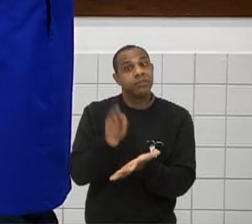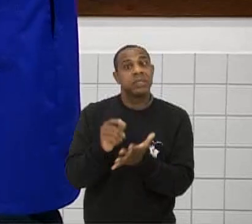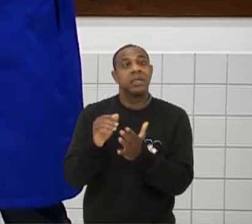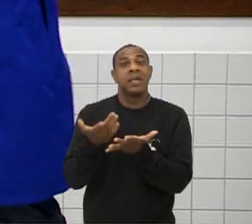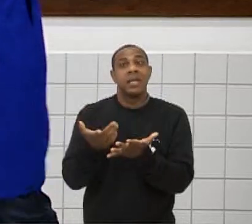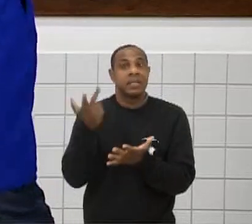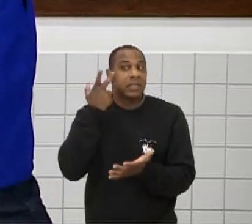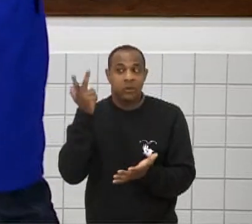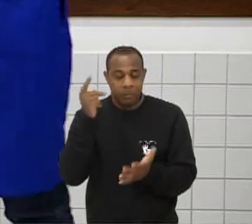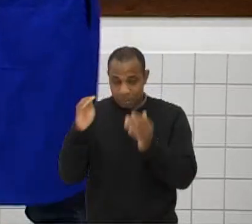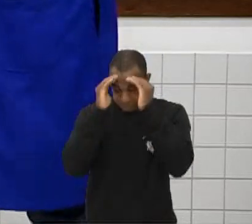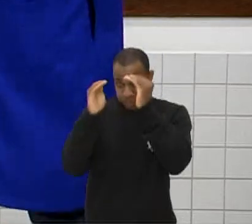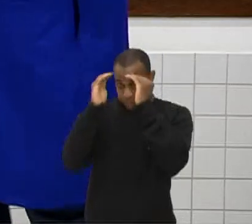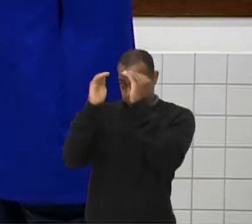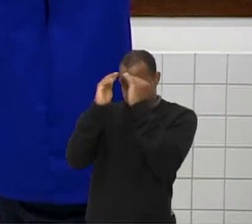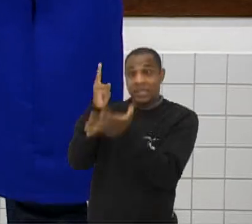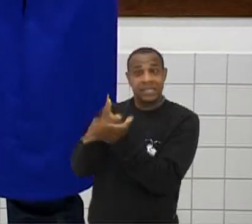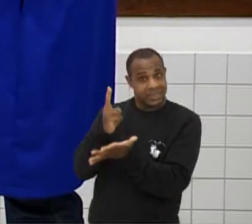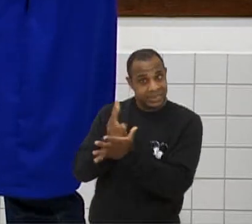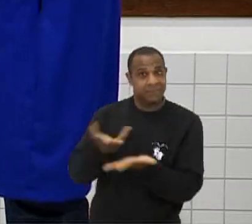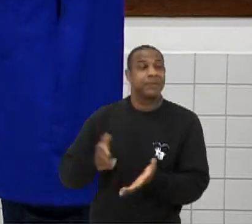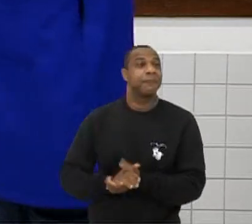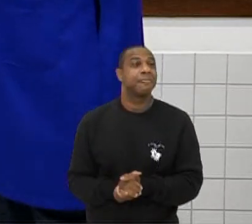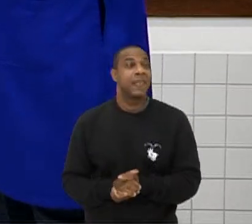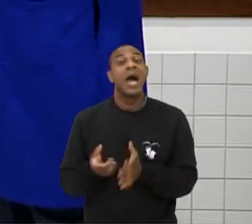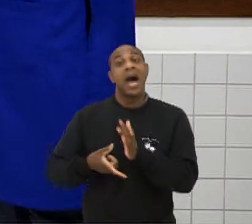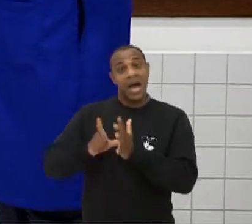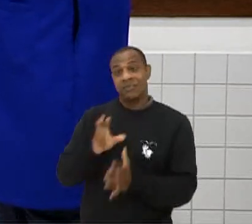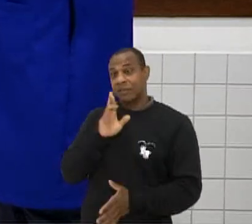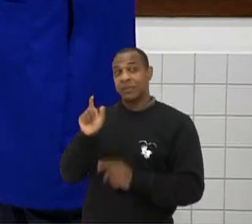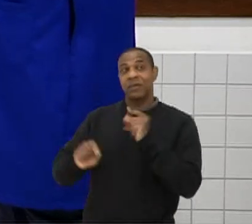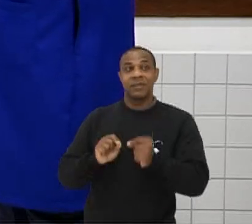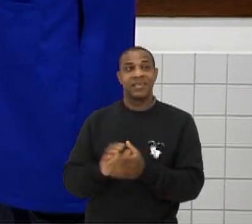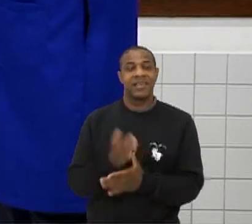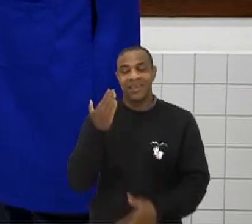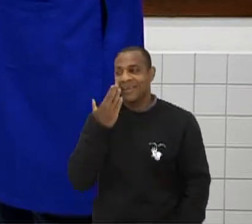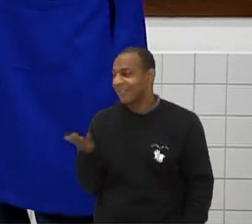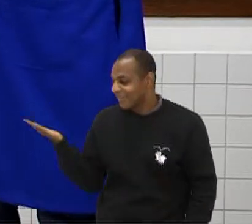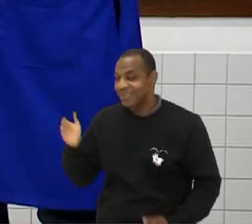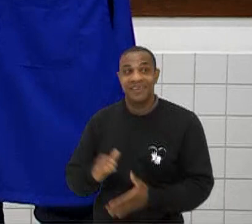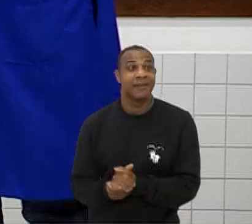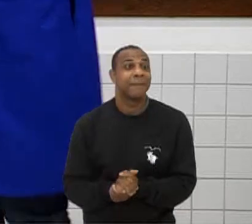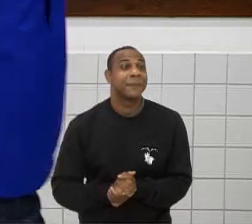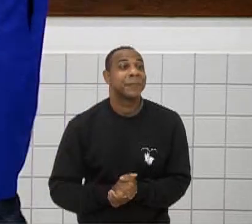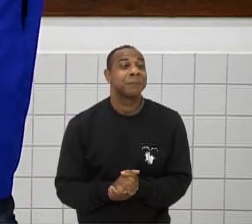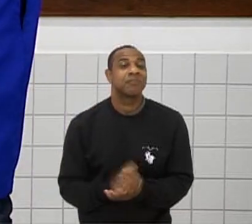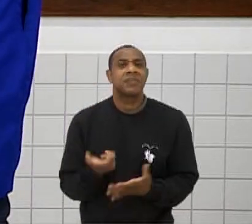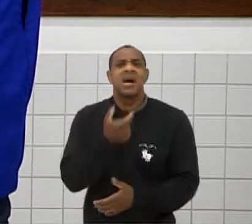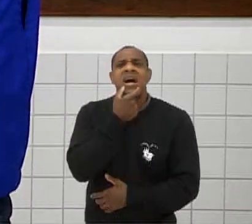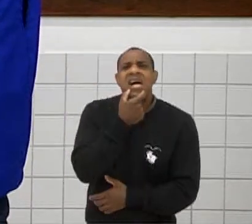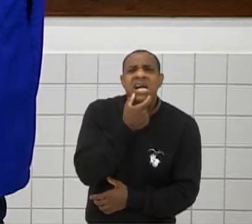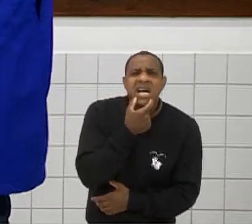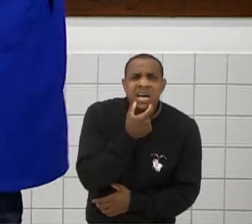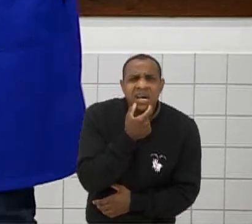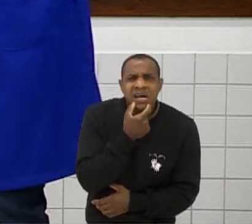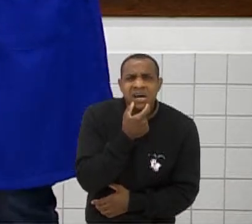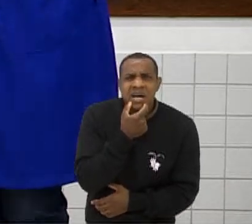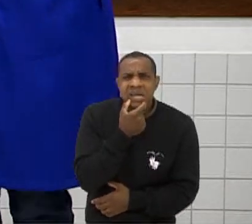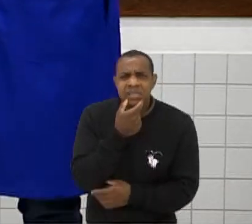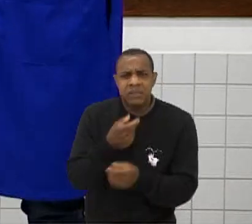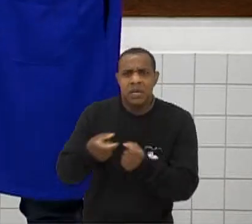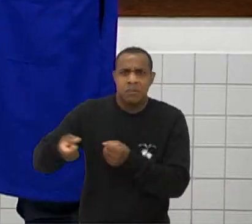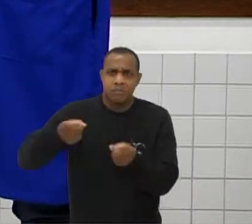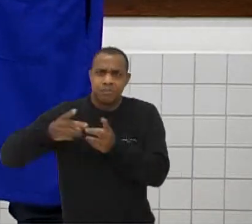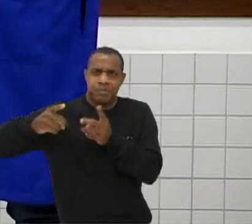que o Brasil voltar a ser colônia? Antes de responder isso, Davi Fritzen pergunta para você, Marlon. A Inglaterra comercializou